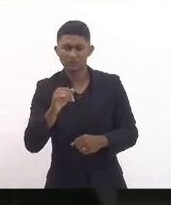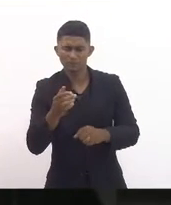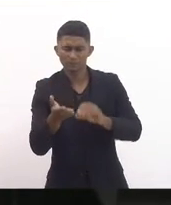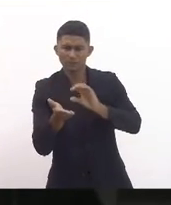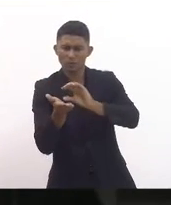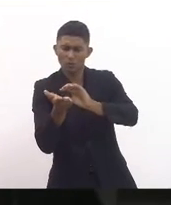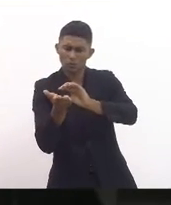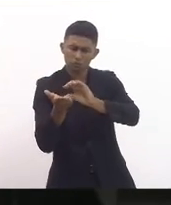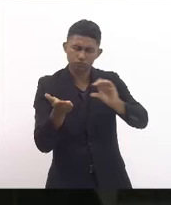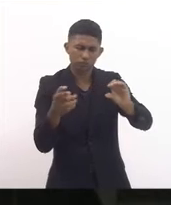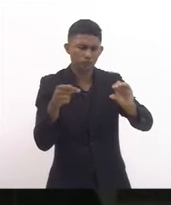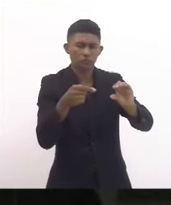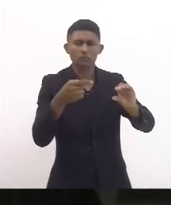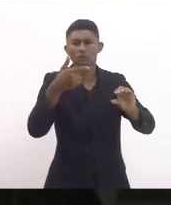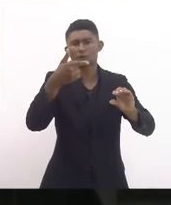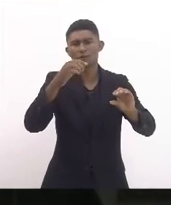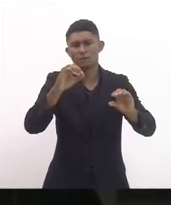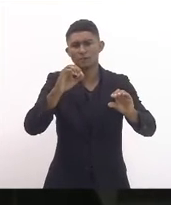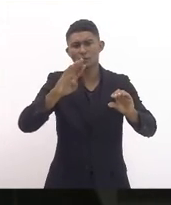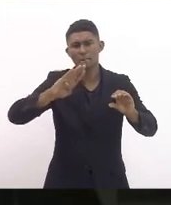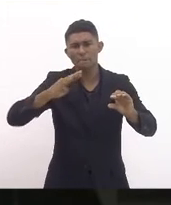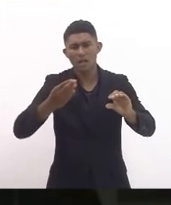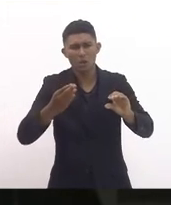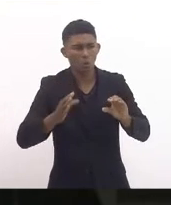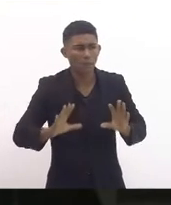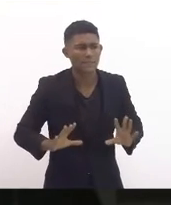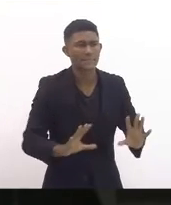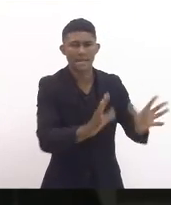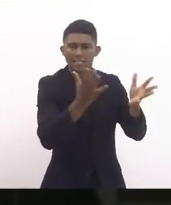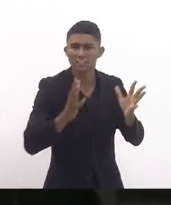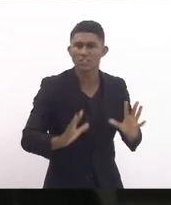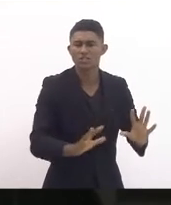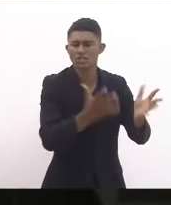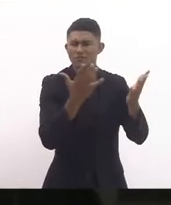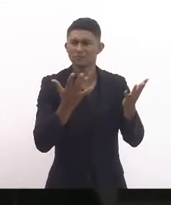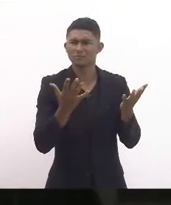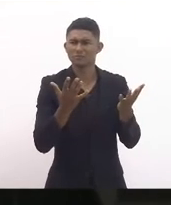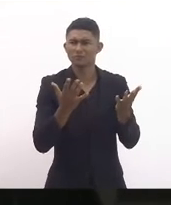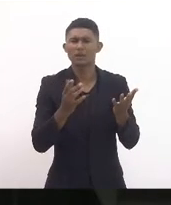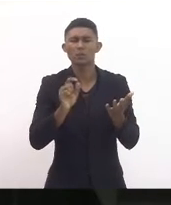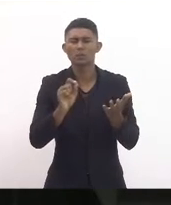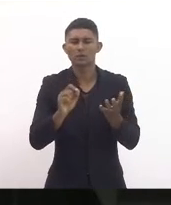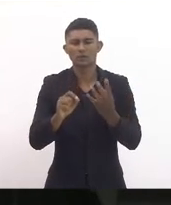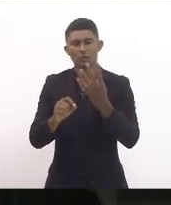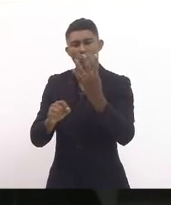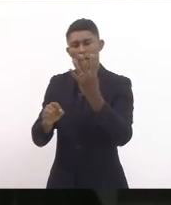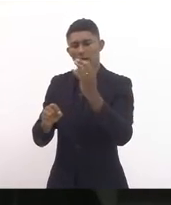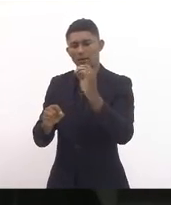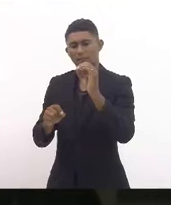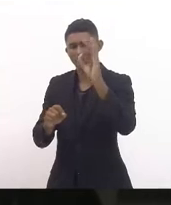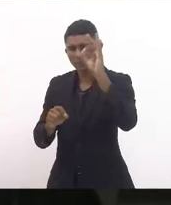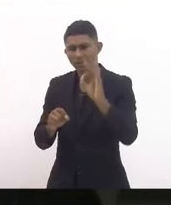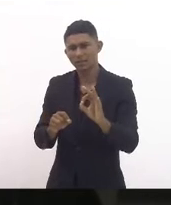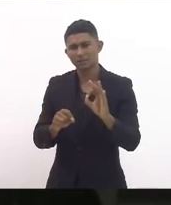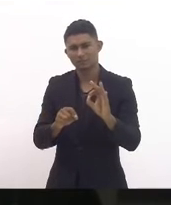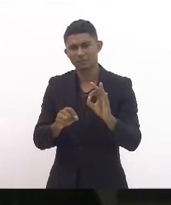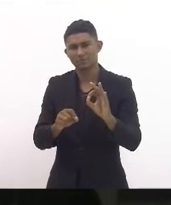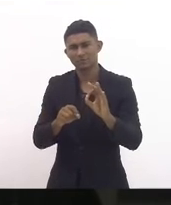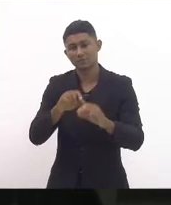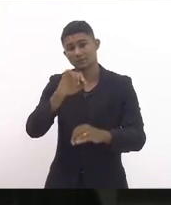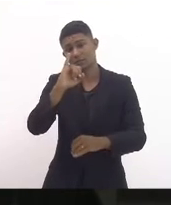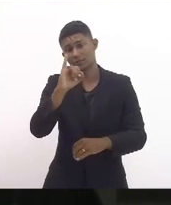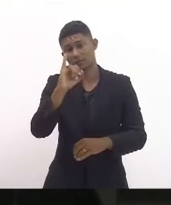incentivo executar o atendido era Deus me incentivo é quarenta por cento e cms Total arrecadado